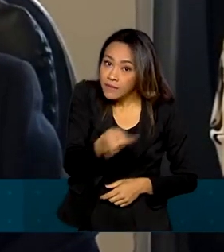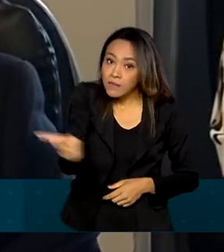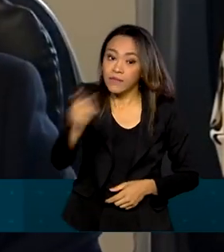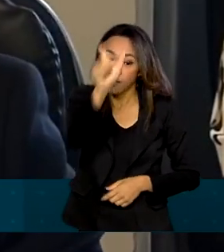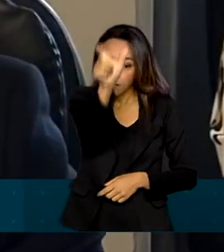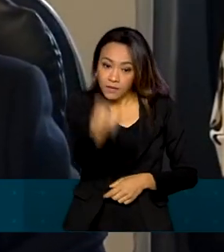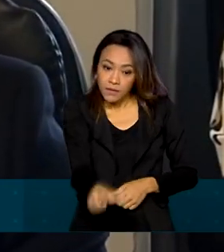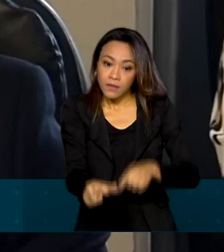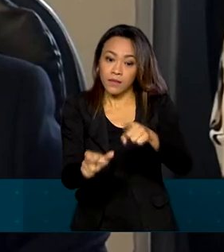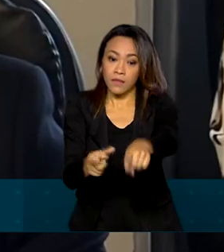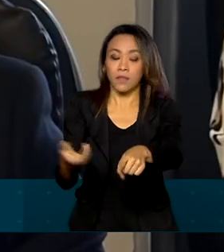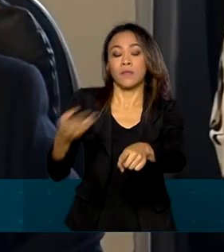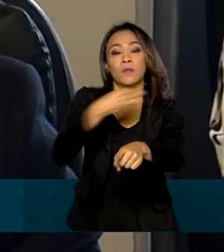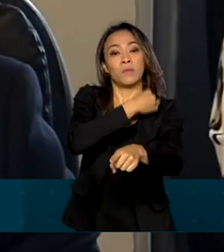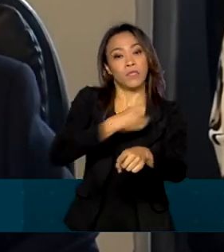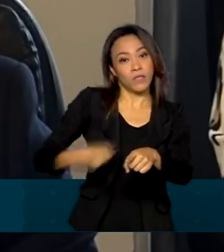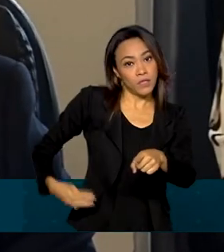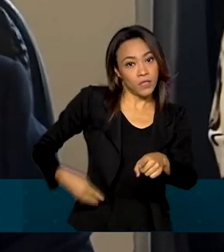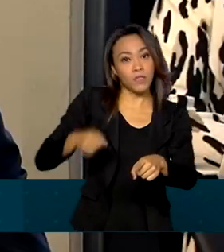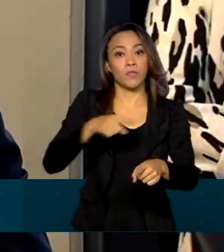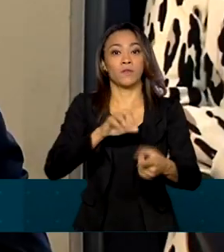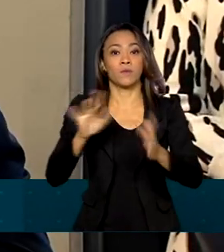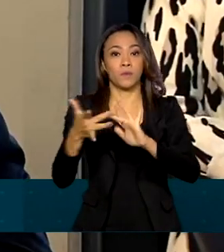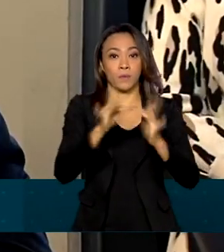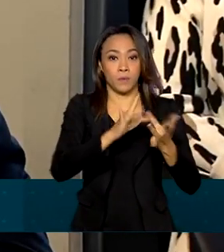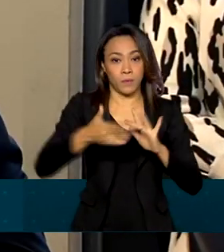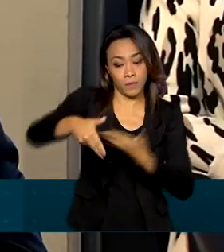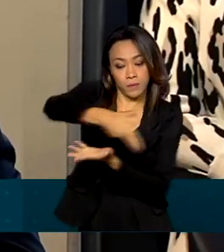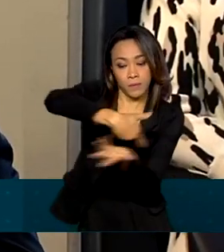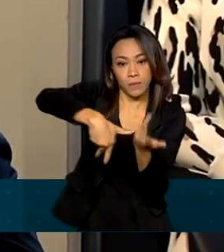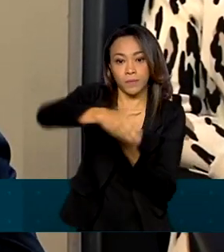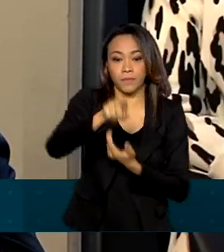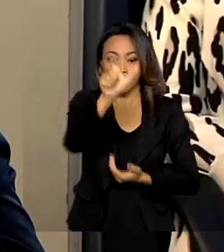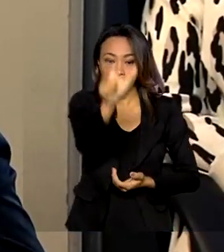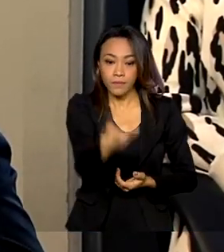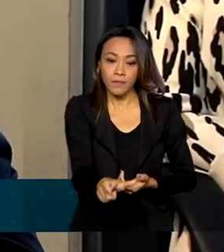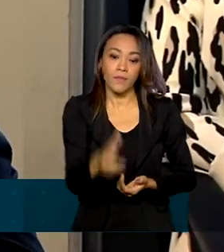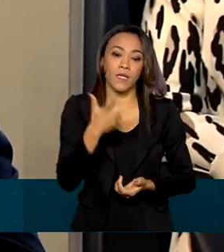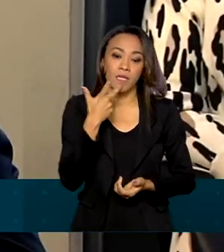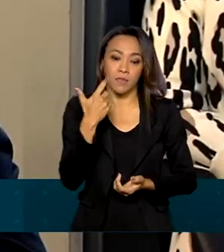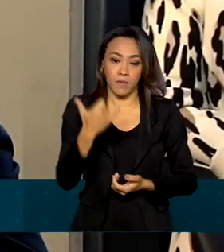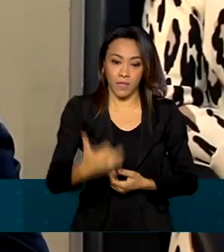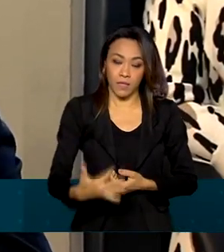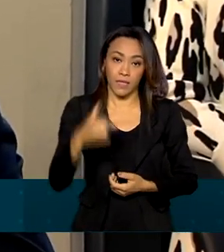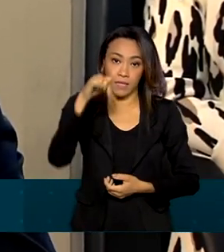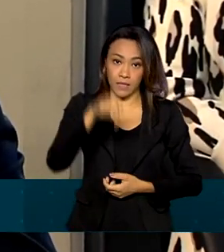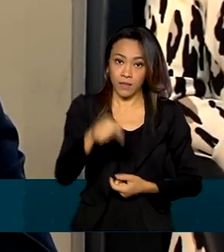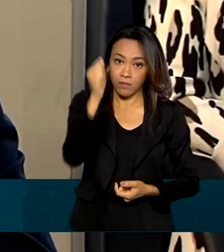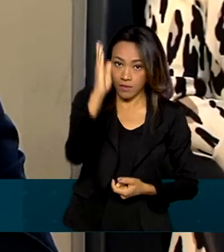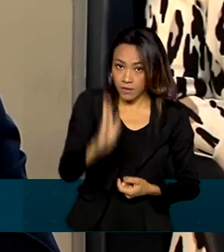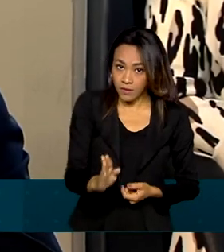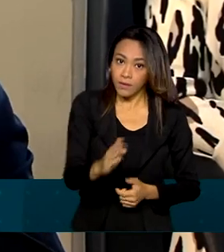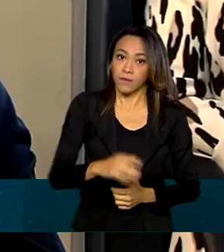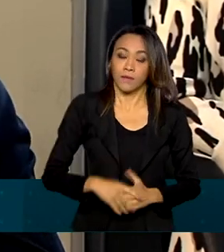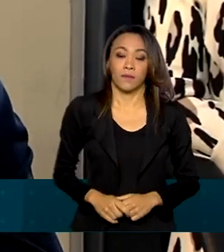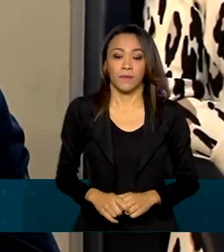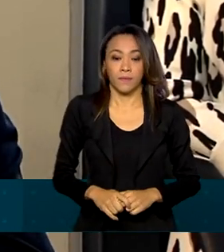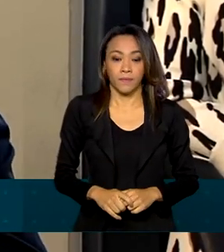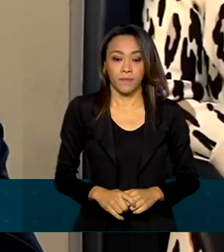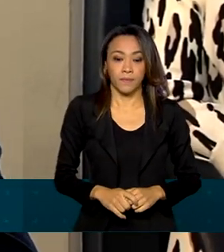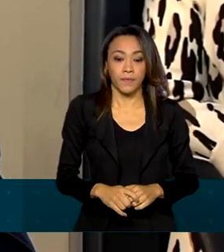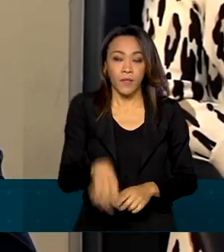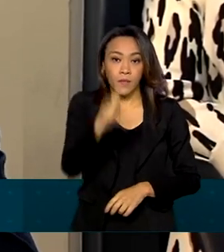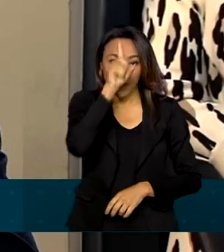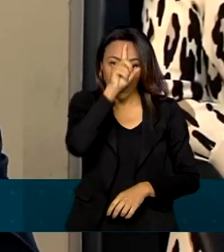Relações Exteriores, Carlos Alberto França. Na UPA mais humilde, aqui no Brasil, ao hospital